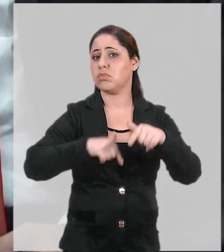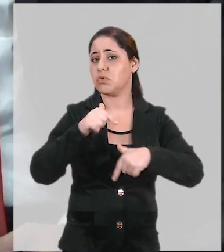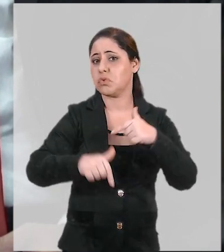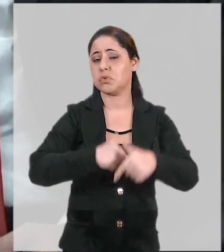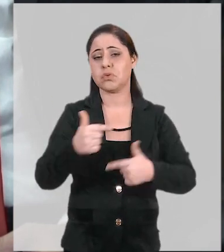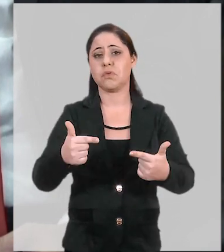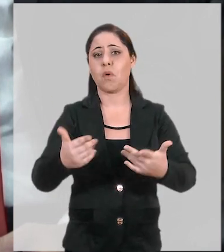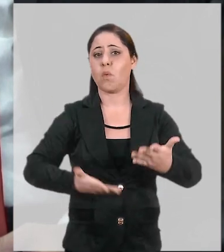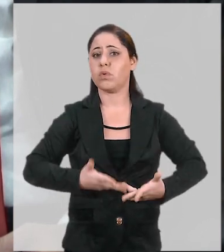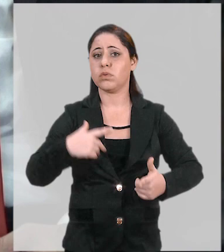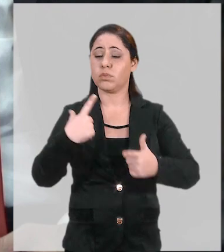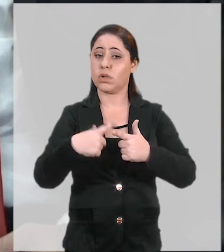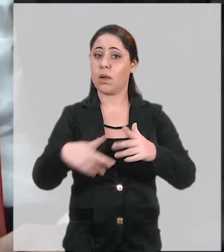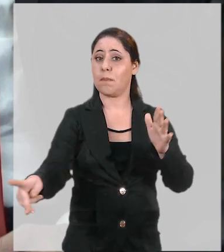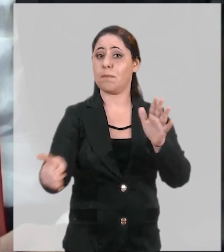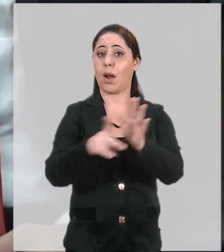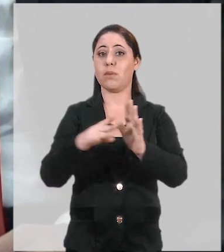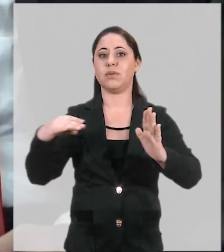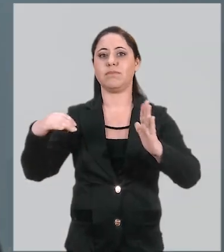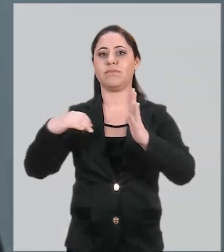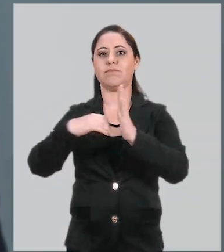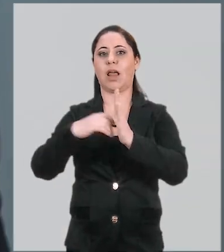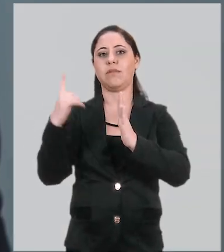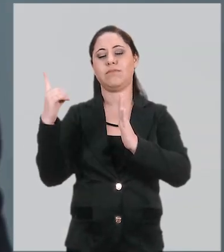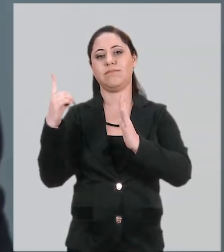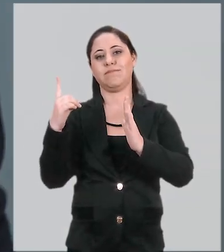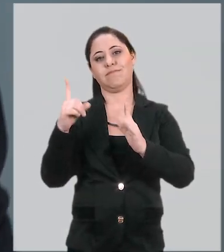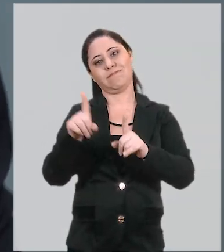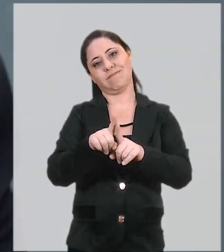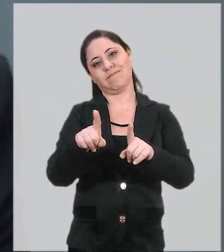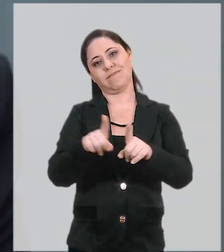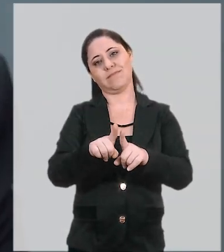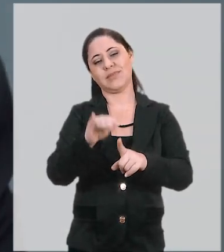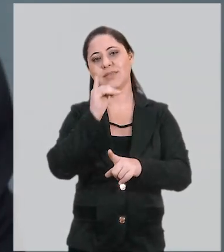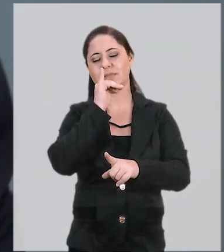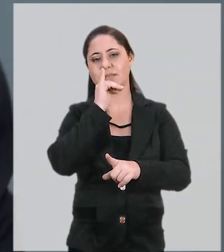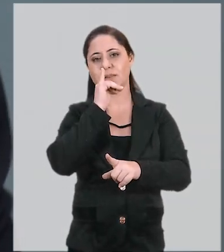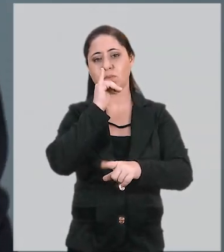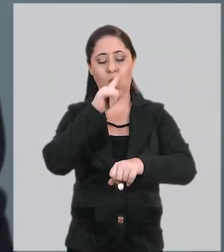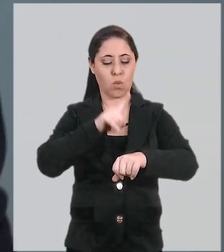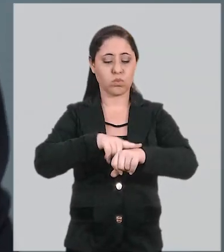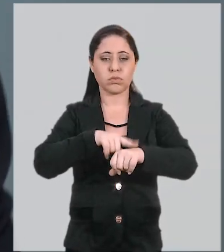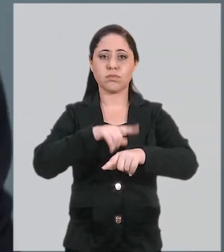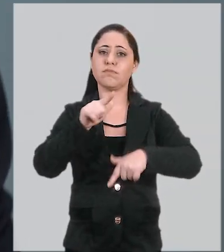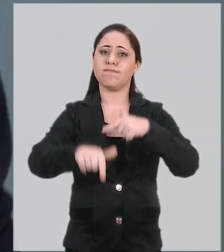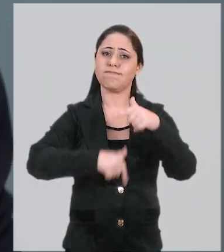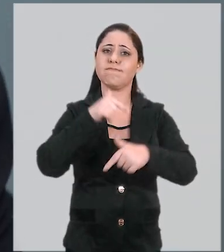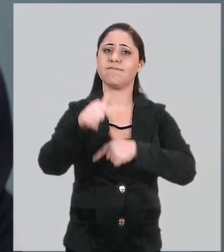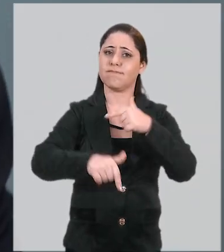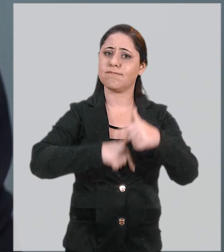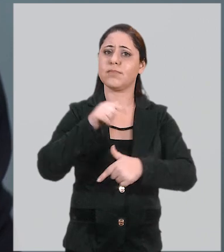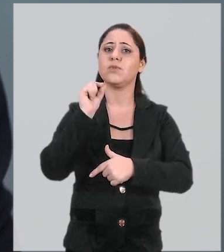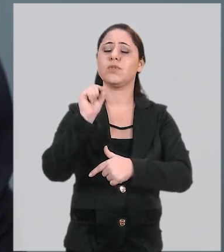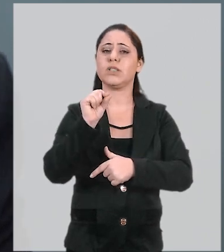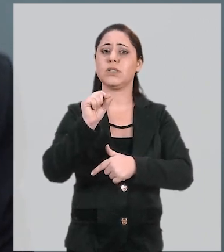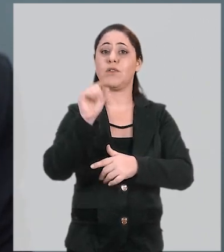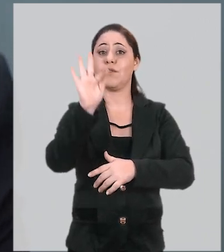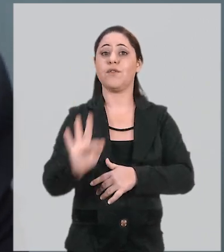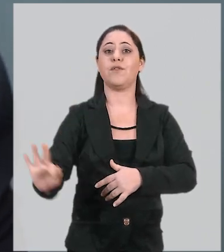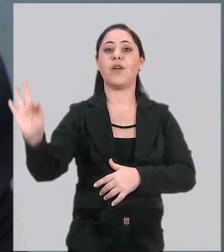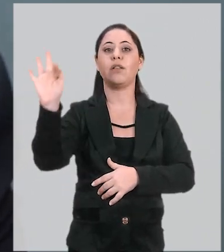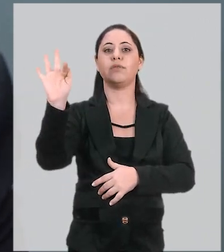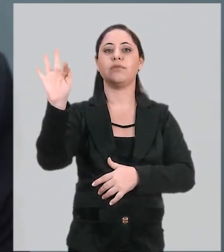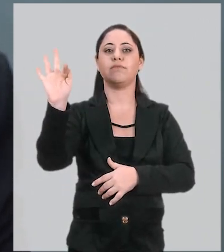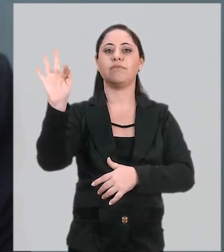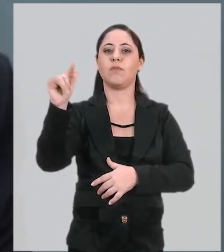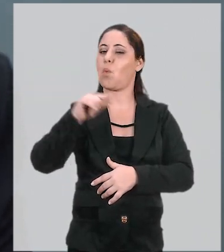porque é uma atribuição da Câmara Federal, uma atribuição, quando você fala de jornada de trabalho, você mexe com a esfera